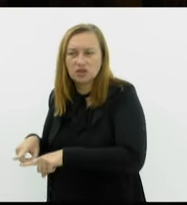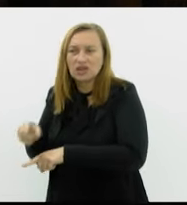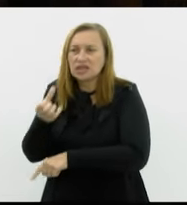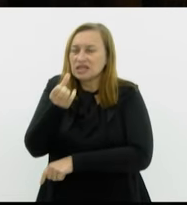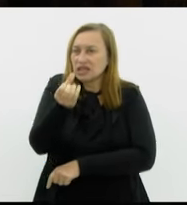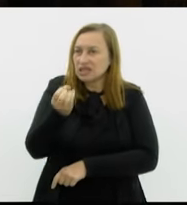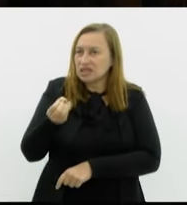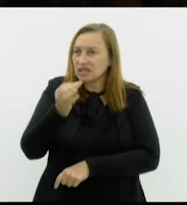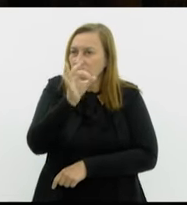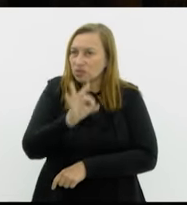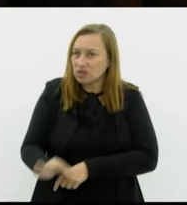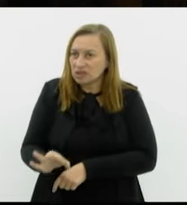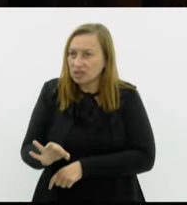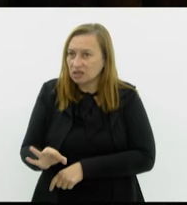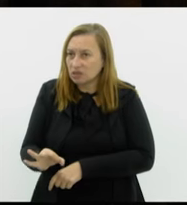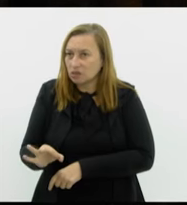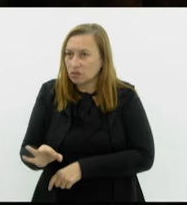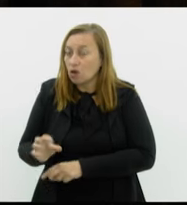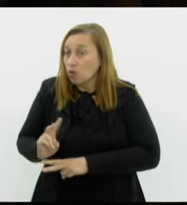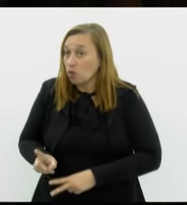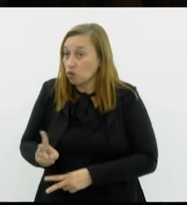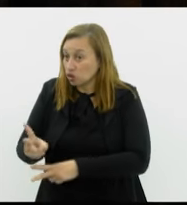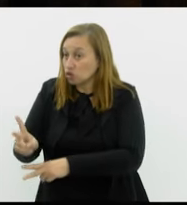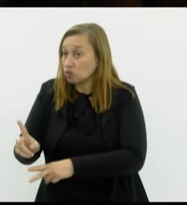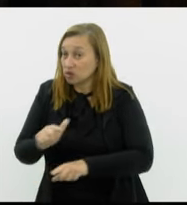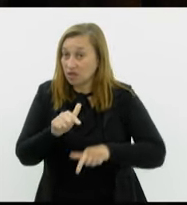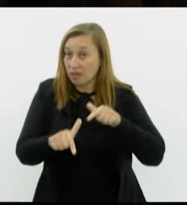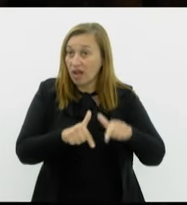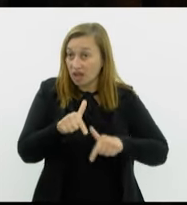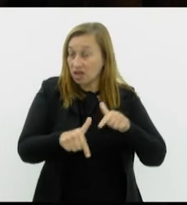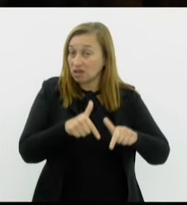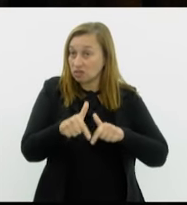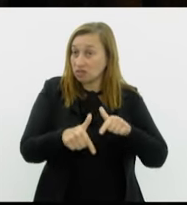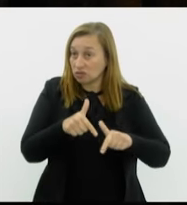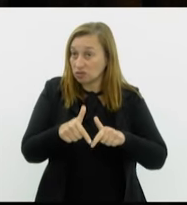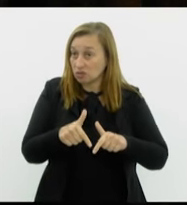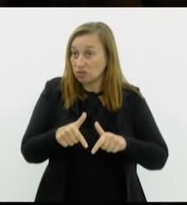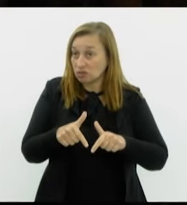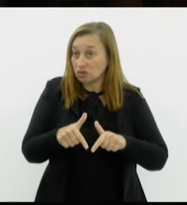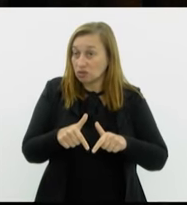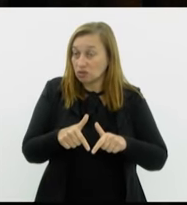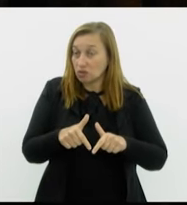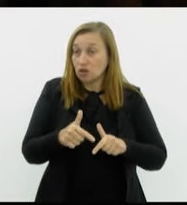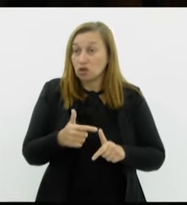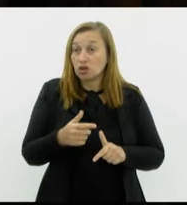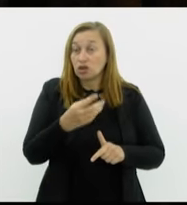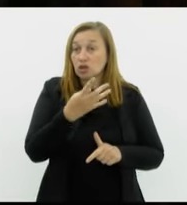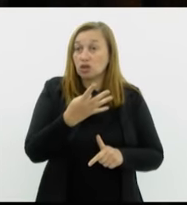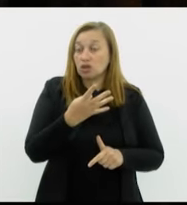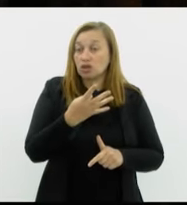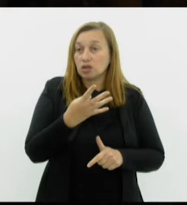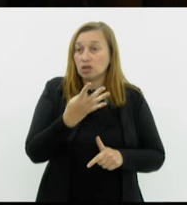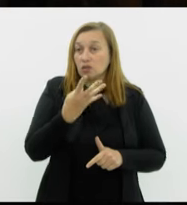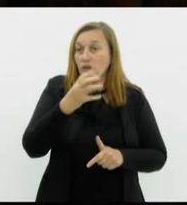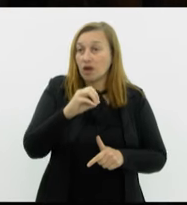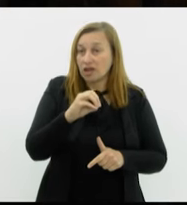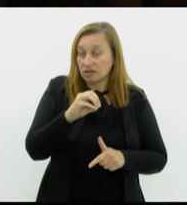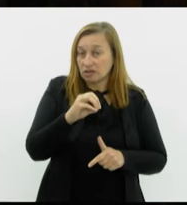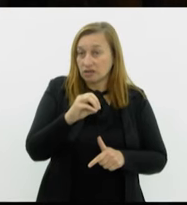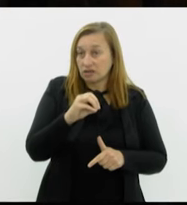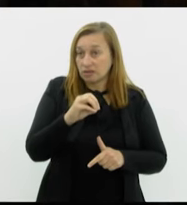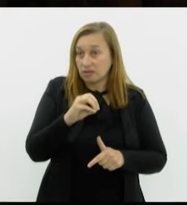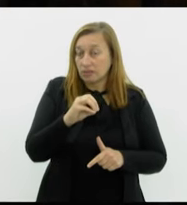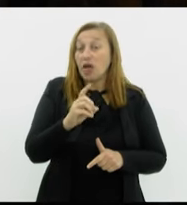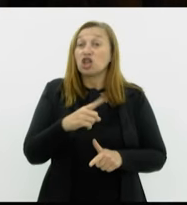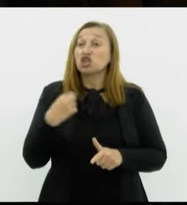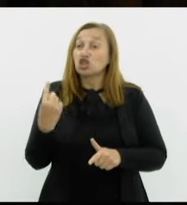60% disso é inativo, que tem que ter os seus direitos garantidos, e 40% ativo. Ou seja,